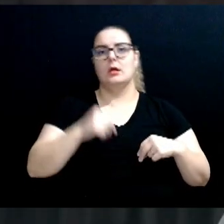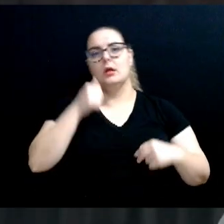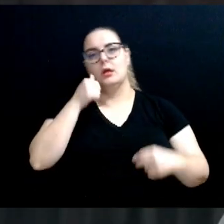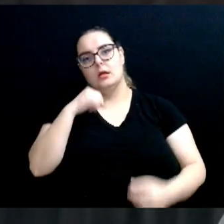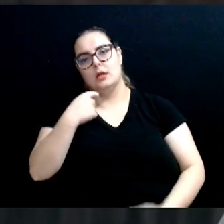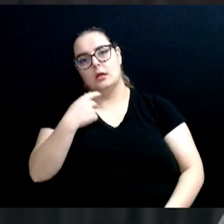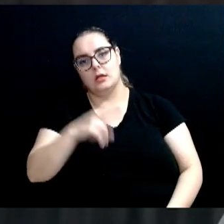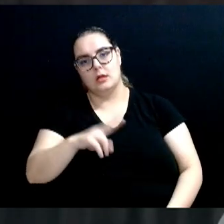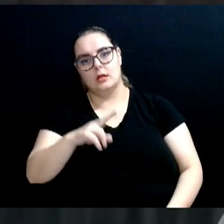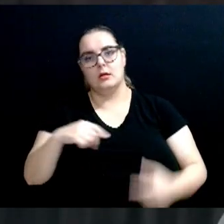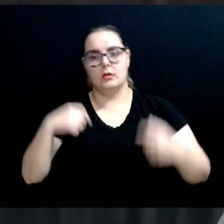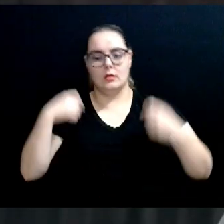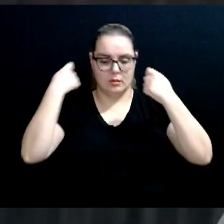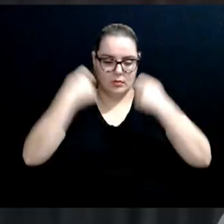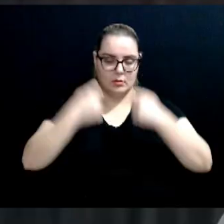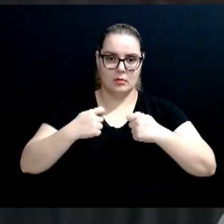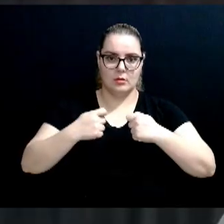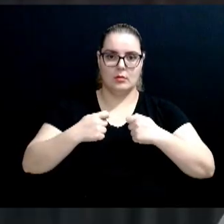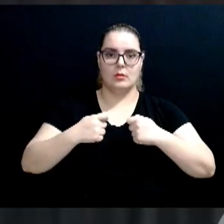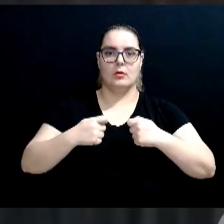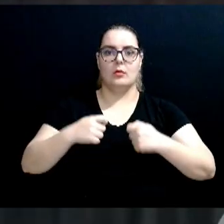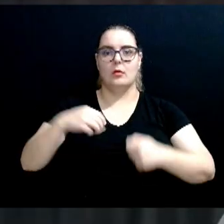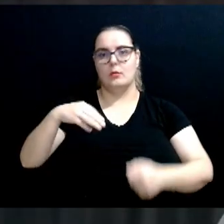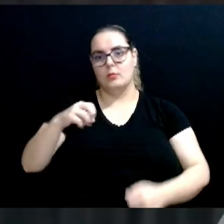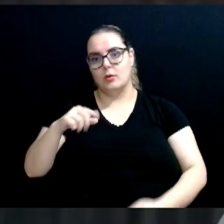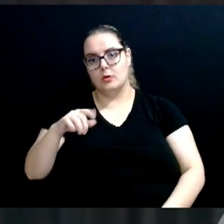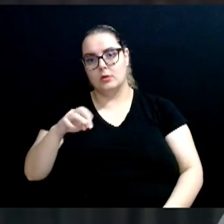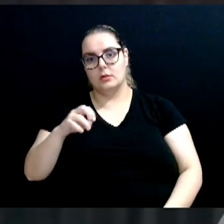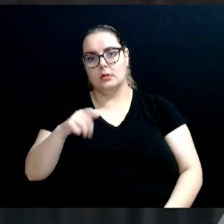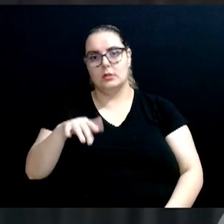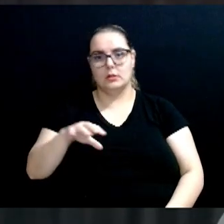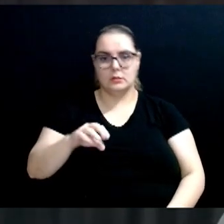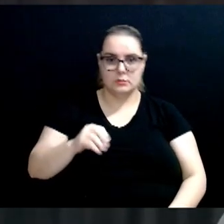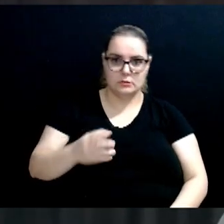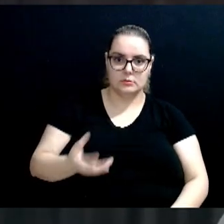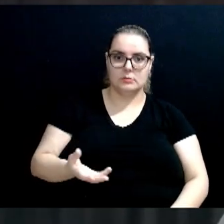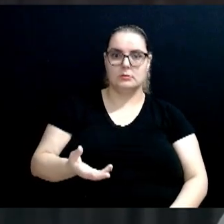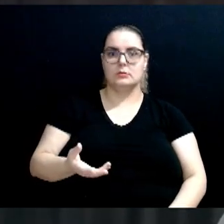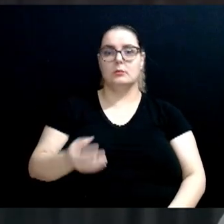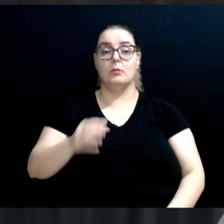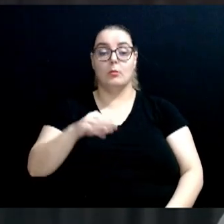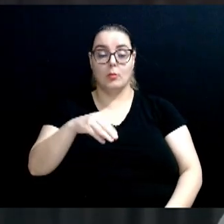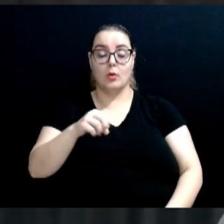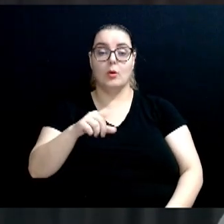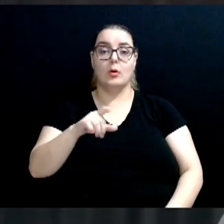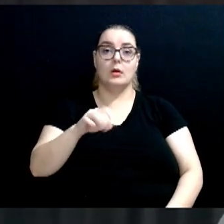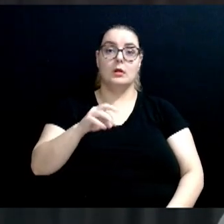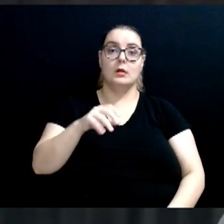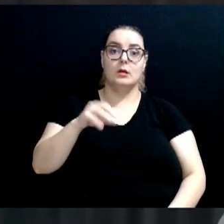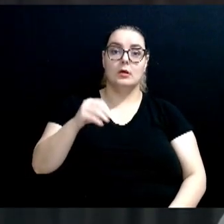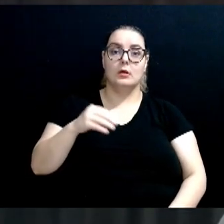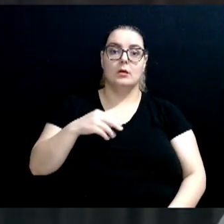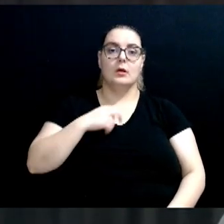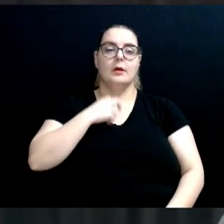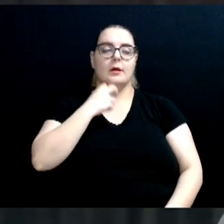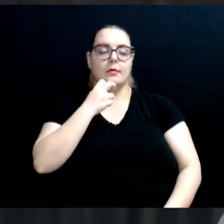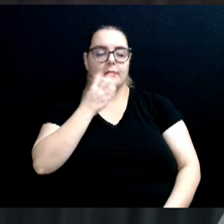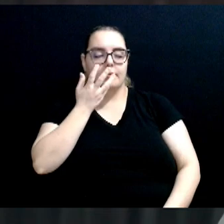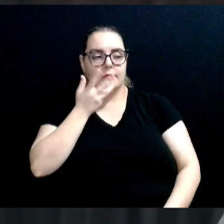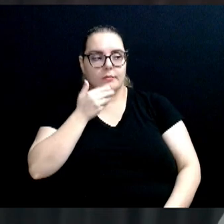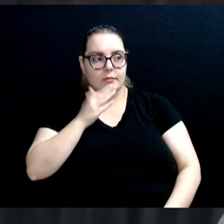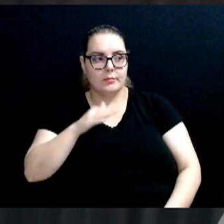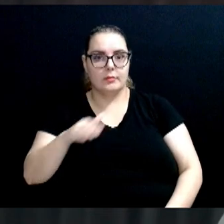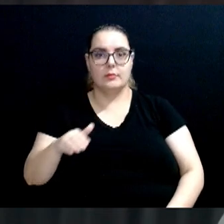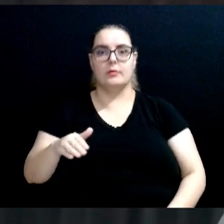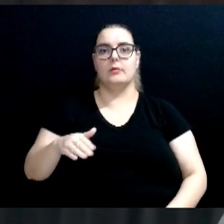blusas, roupa de moletom, ficava mais, aquela vozinha mais assim, adocicada, né, aquela coisinha bem infantil,